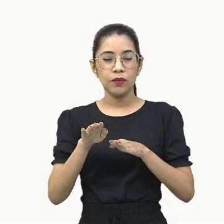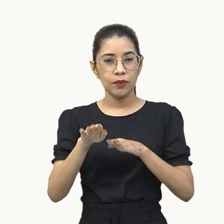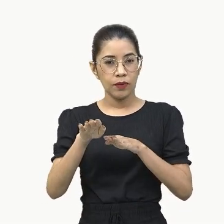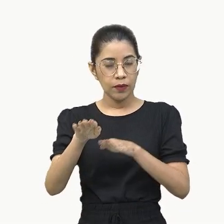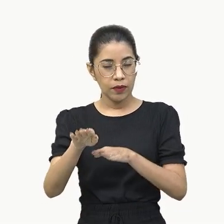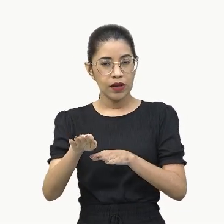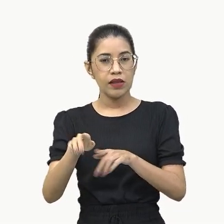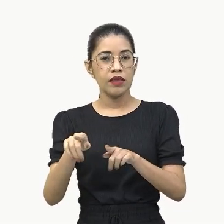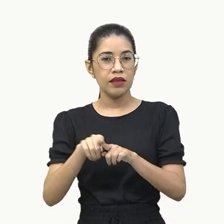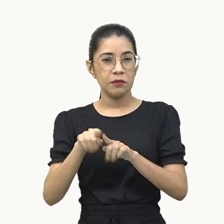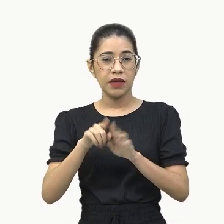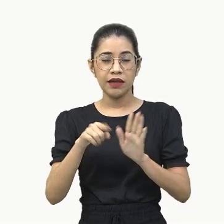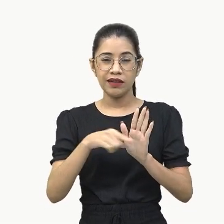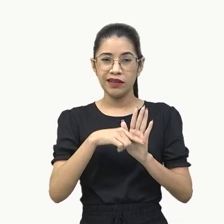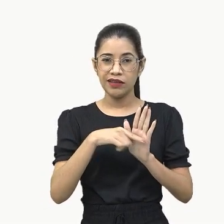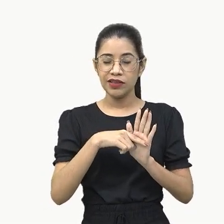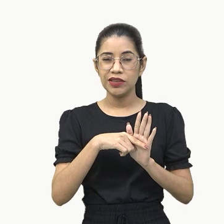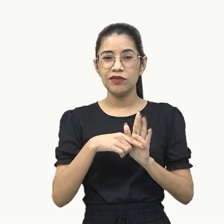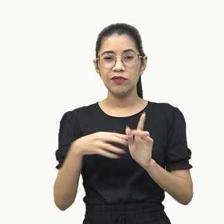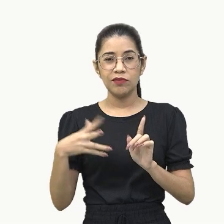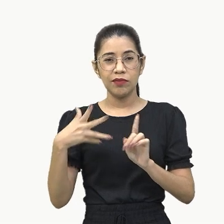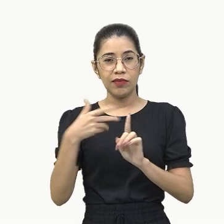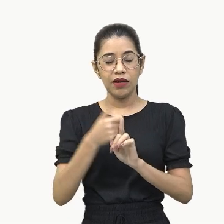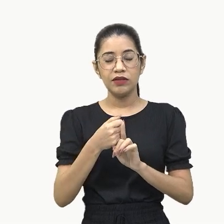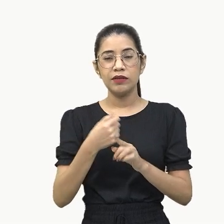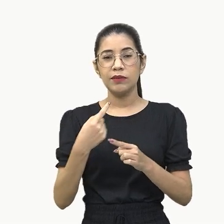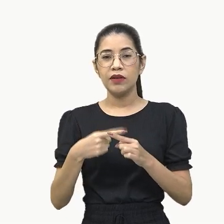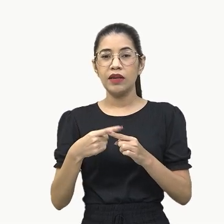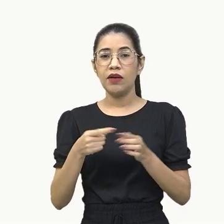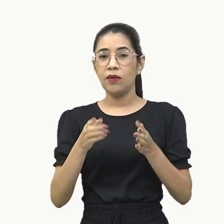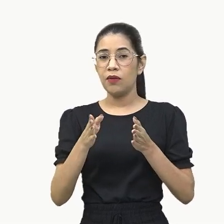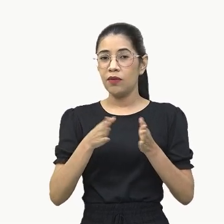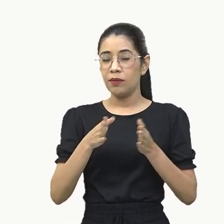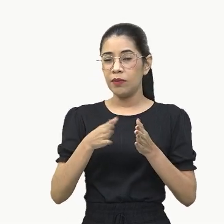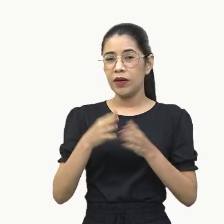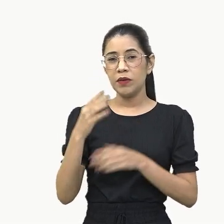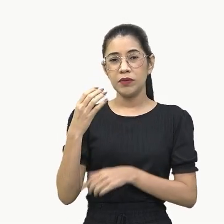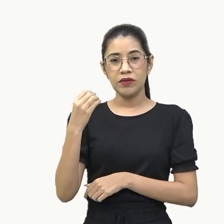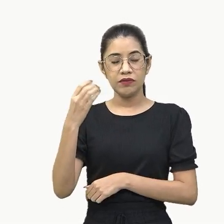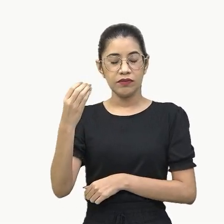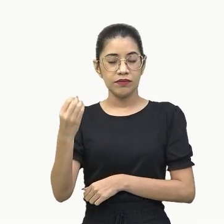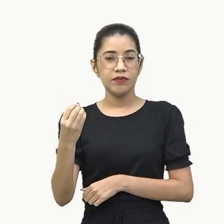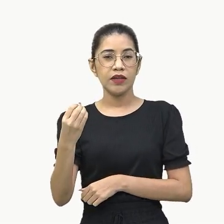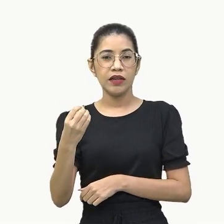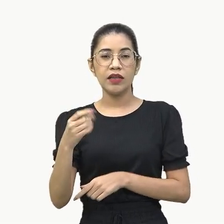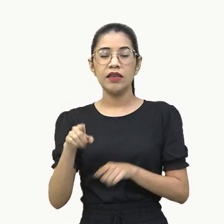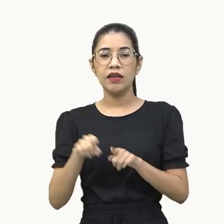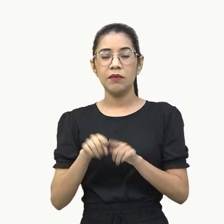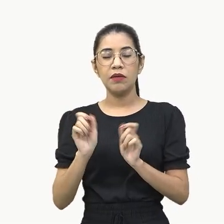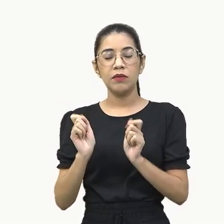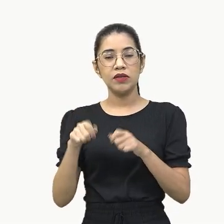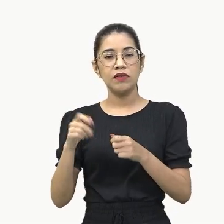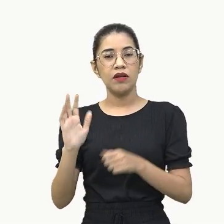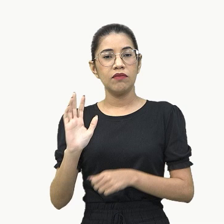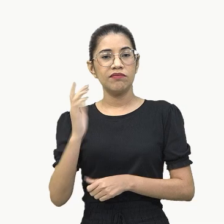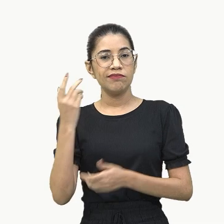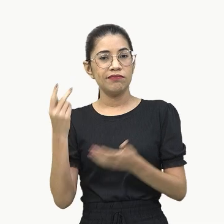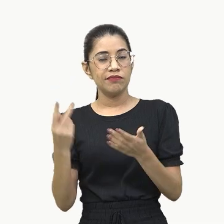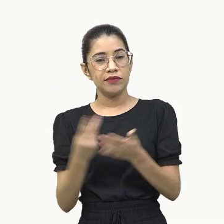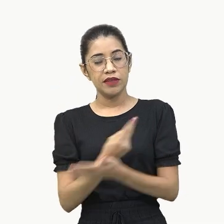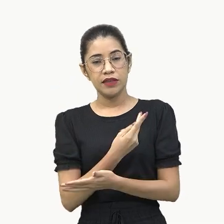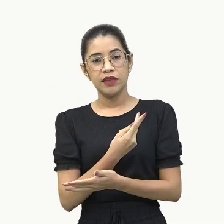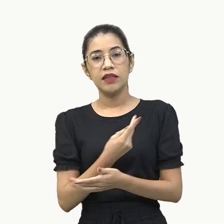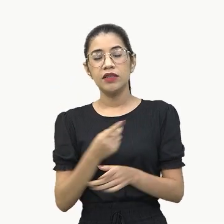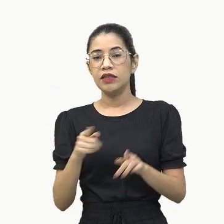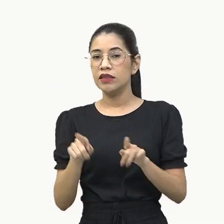negativos eh com relação ao tempo de viagem né além do que a gente já viu ali dos acidentes que podem ocorrer com relação